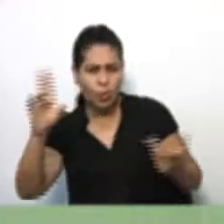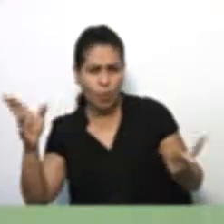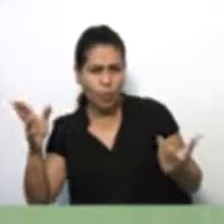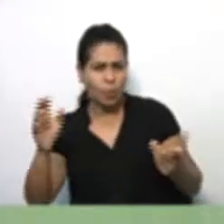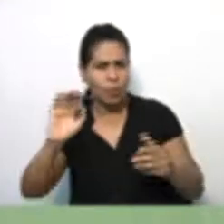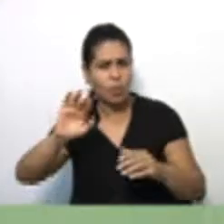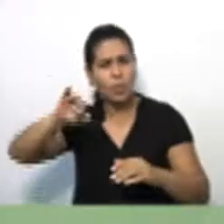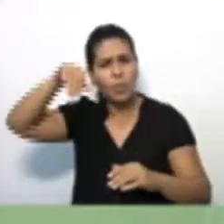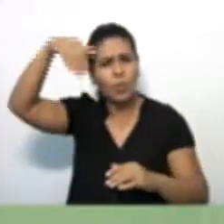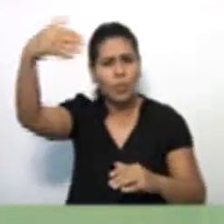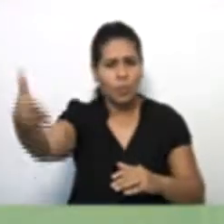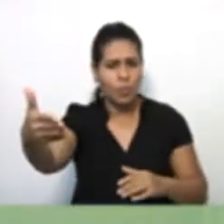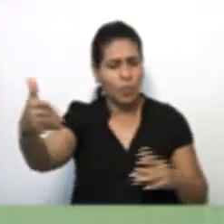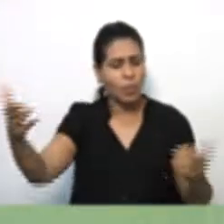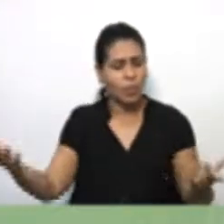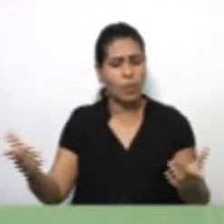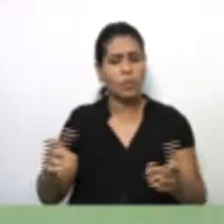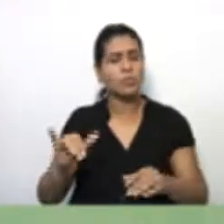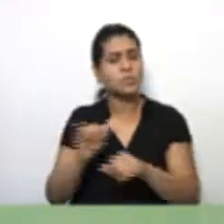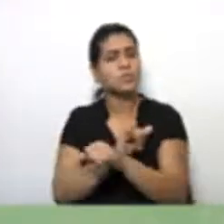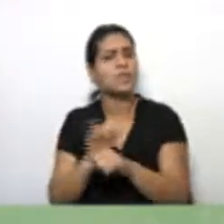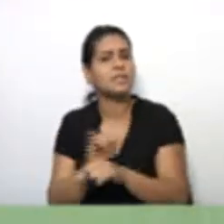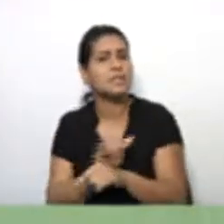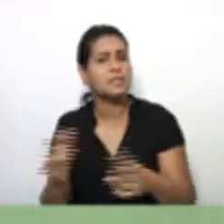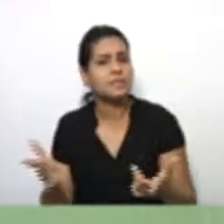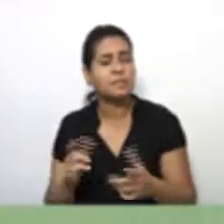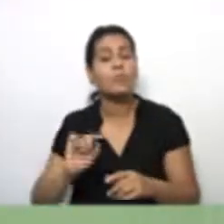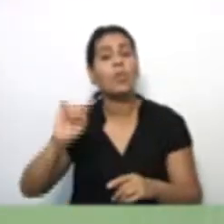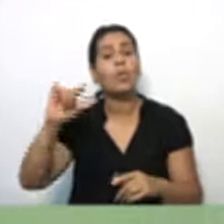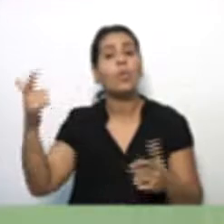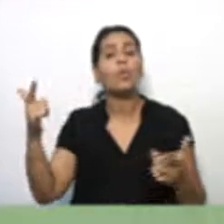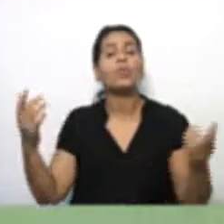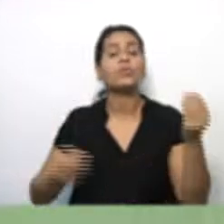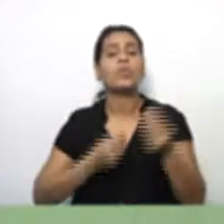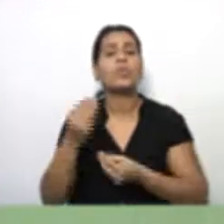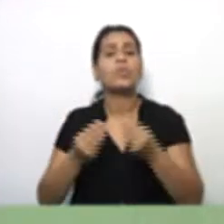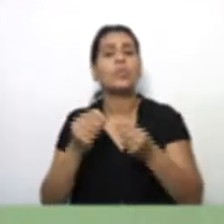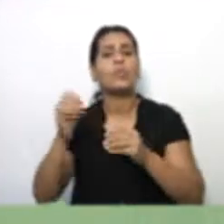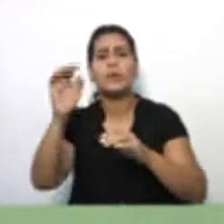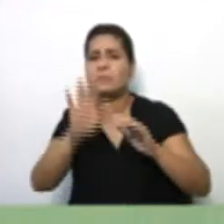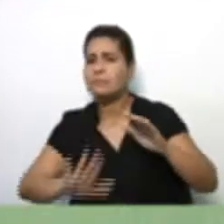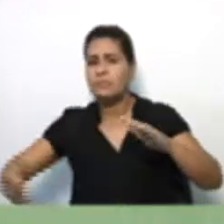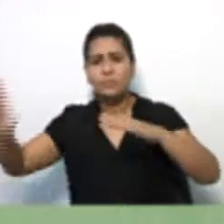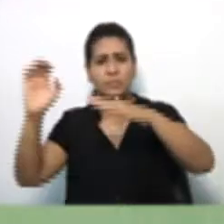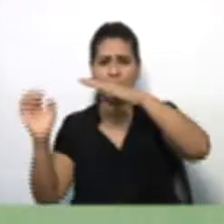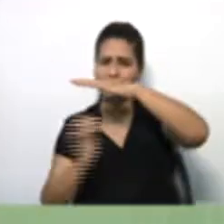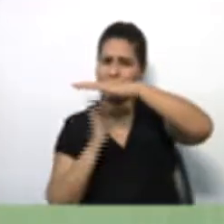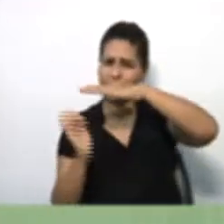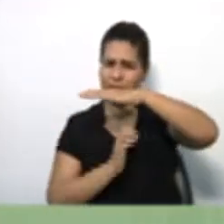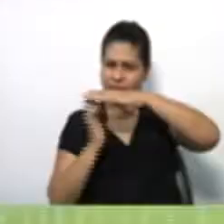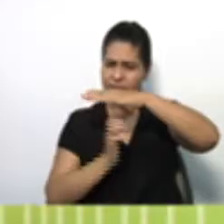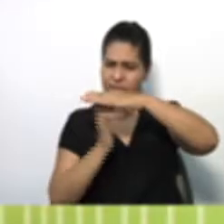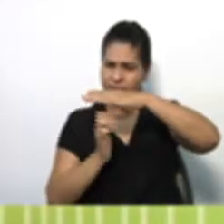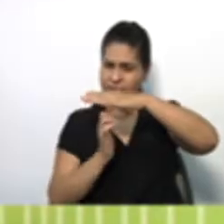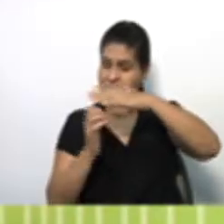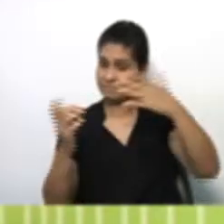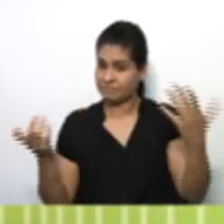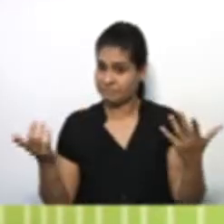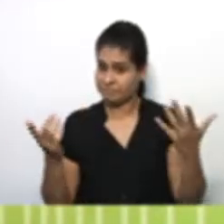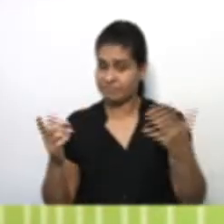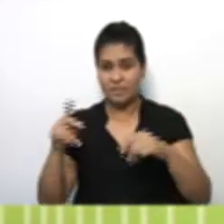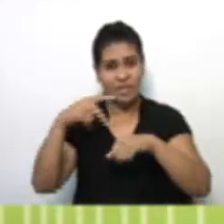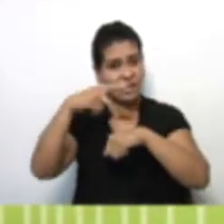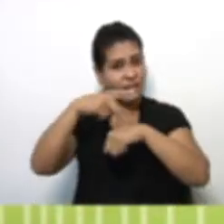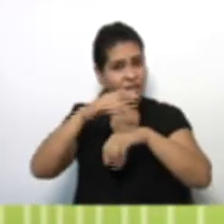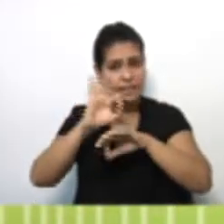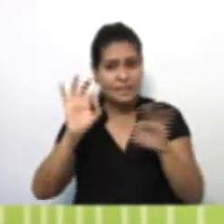de alternativas estratégicas. Aqui você começa a analisar toda a empresa. Pode voltar aqui. Toda a empresa